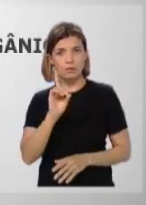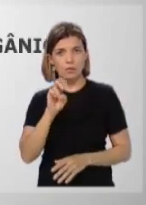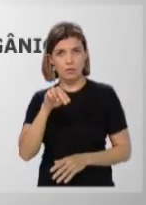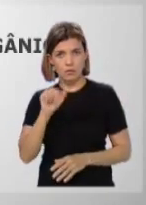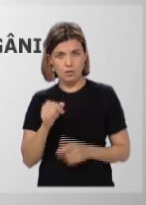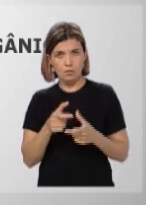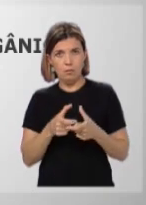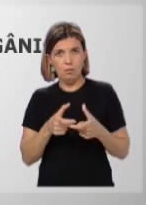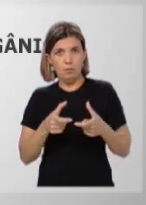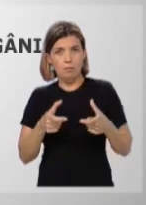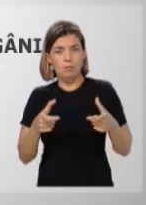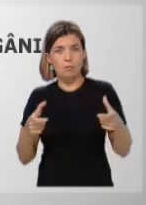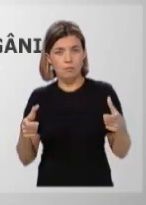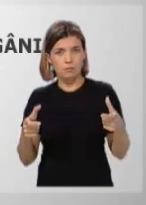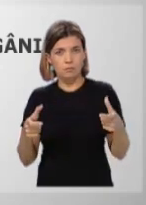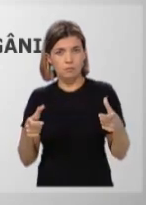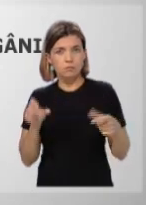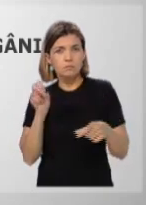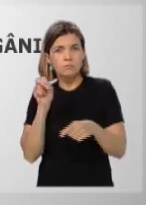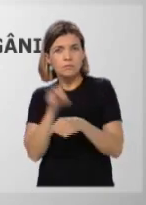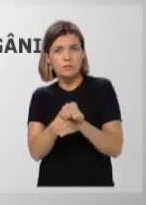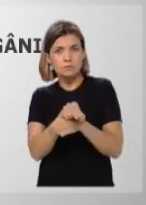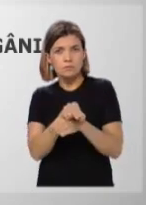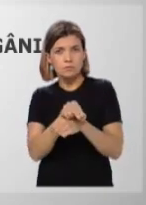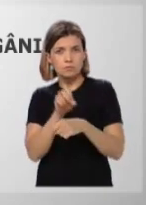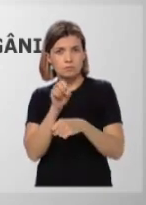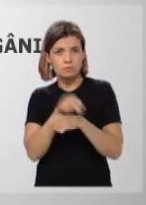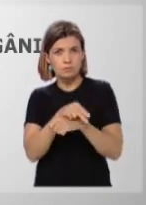genético e evoluem.